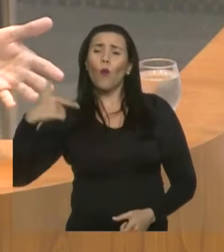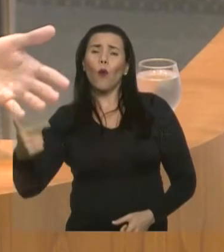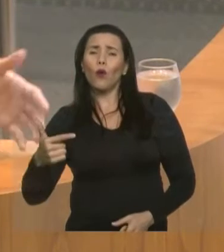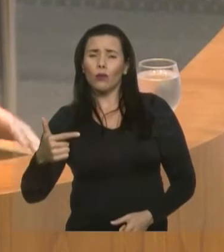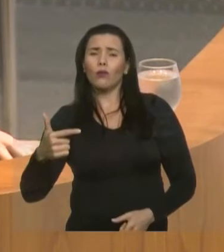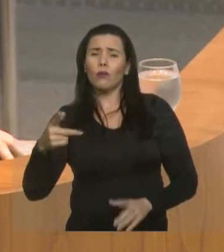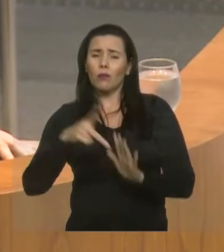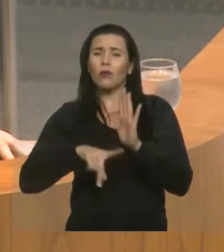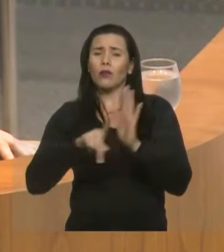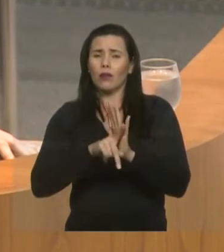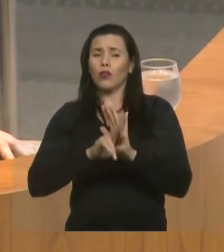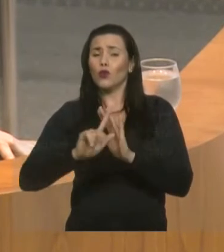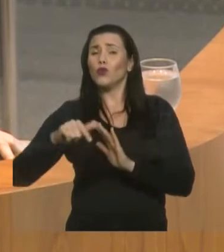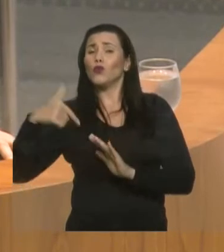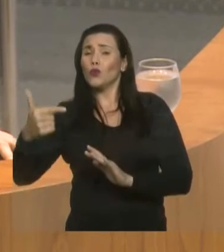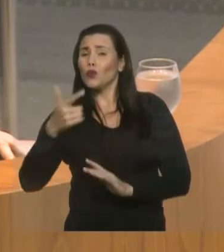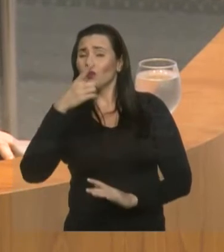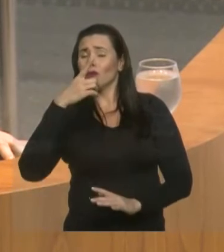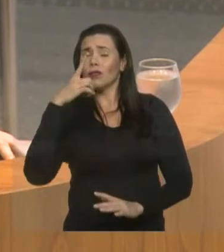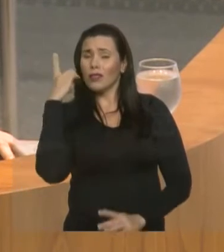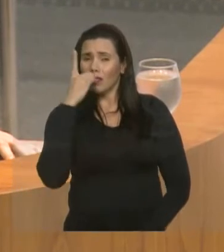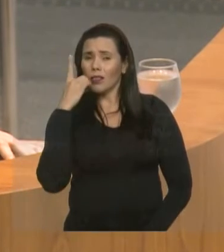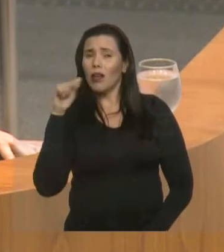Eu não consigo entender essa injustiça.